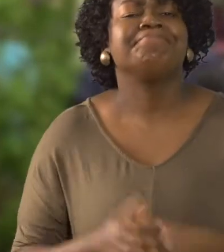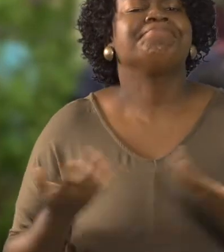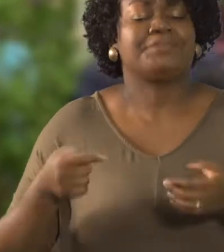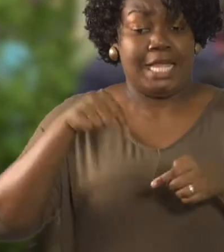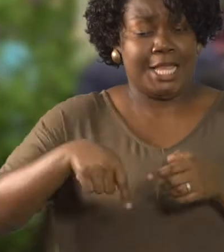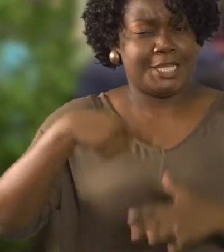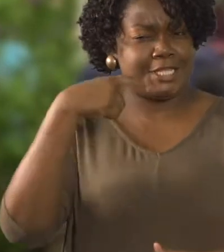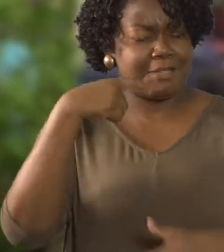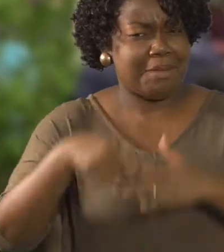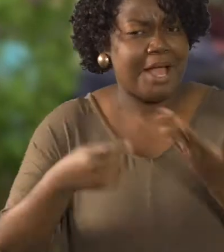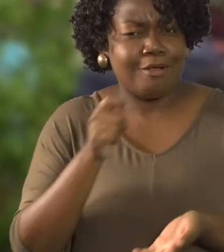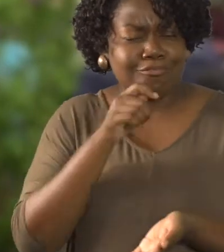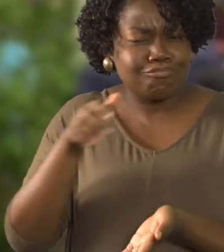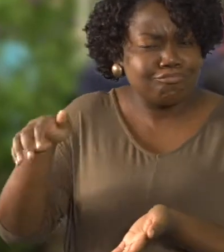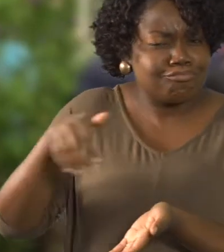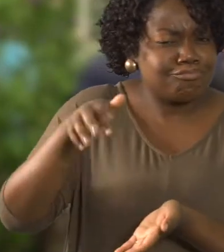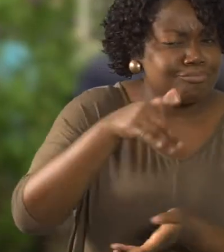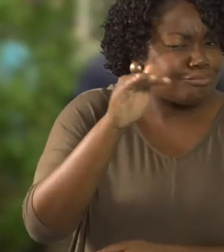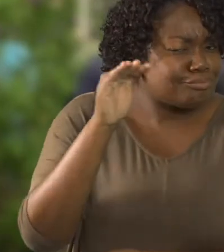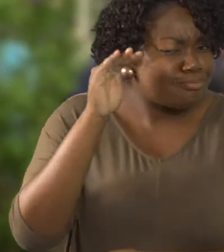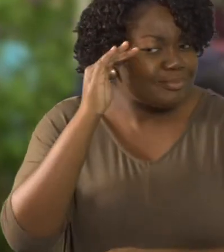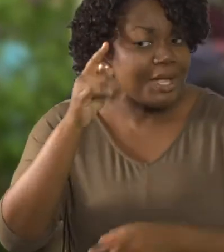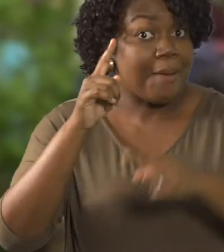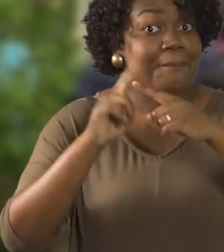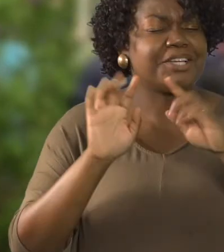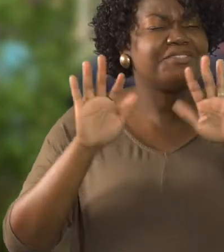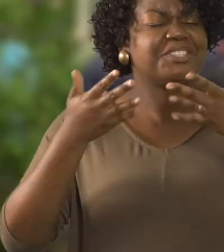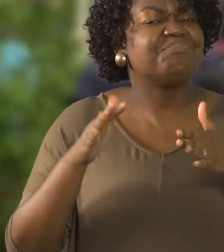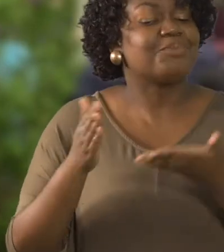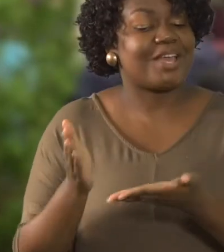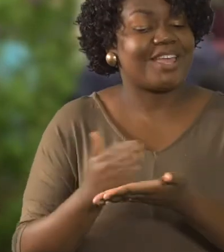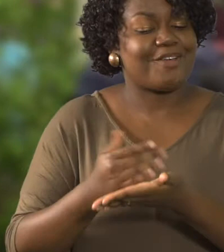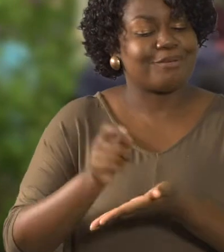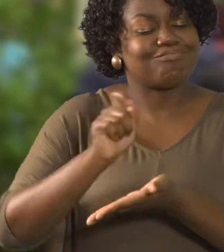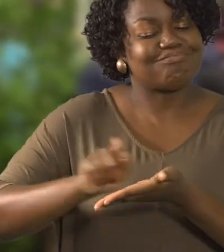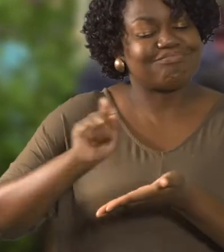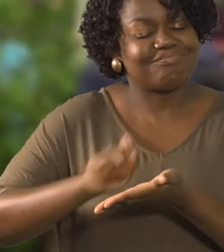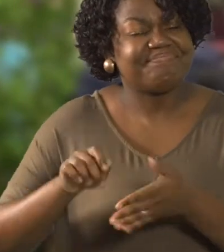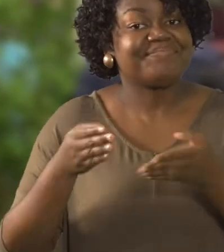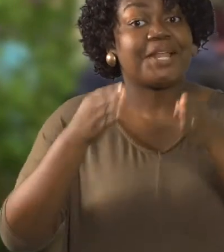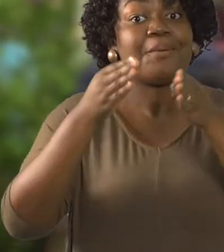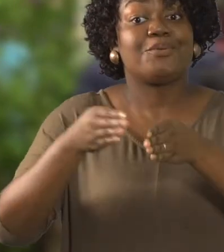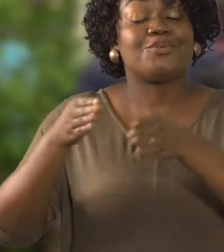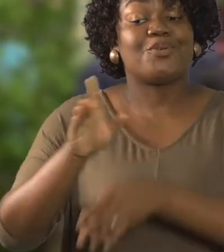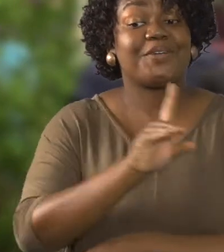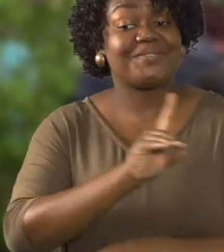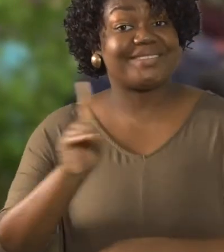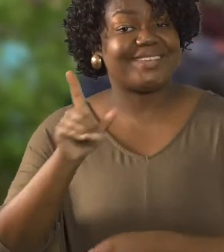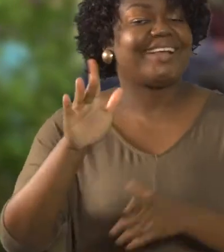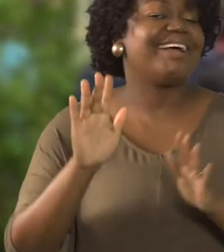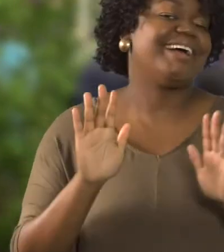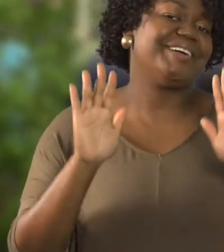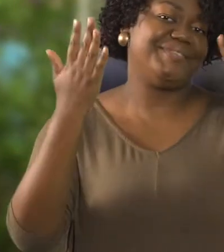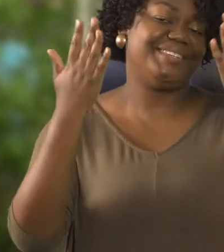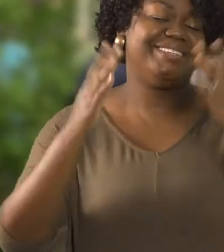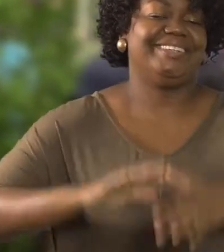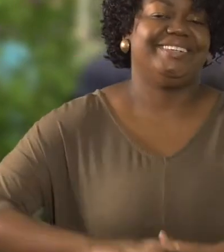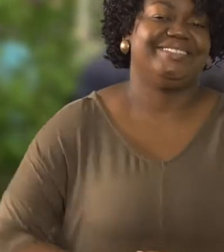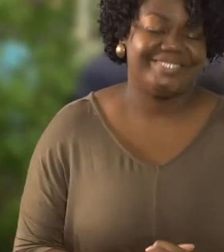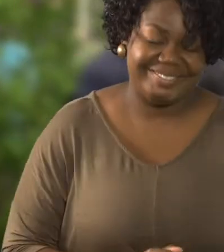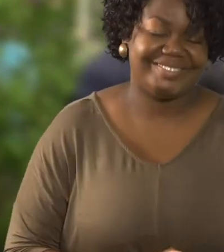Retratar a vida de pessoas com deficiência em obras literárias é a paixão do nosso entrevistado na rubrica Mais Vida